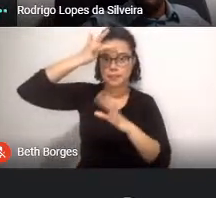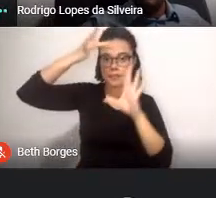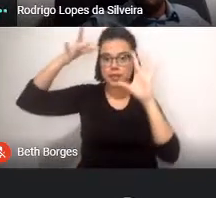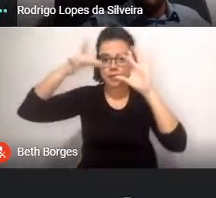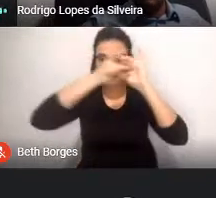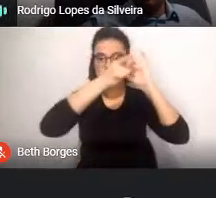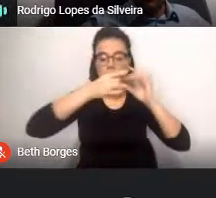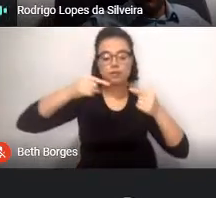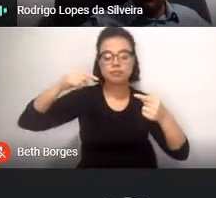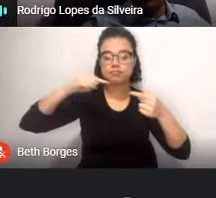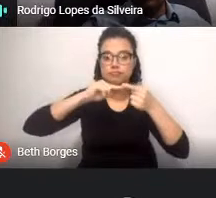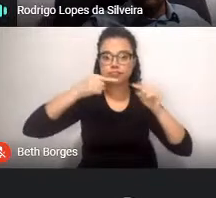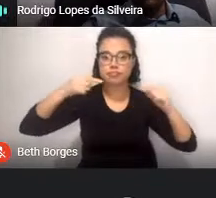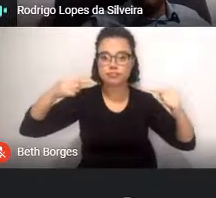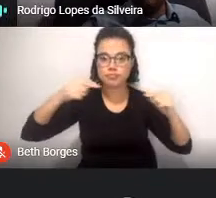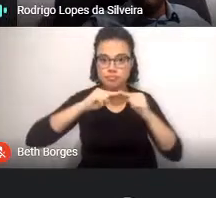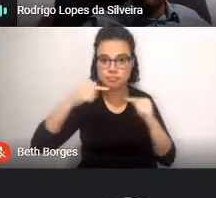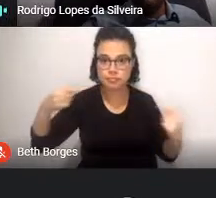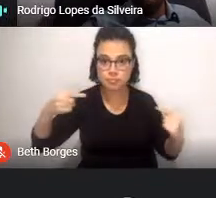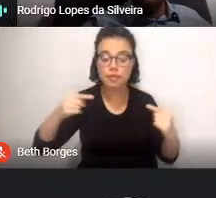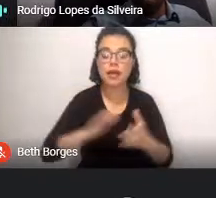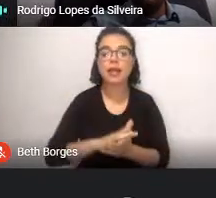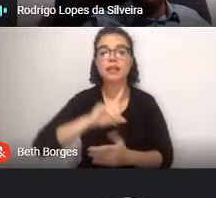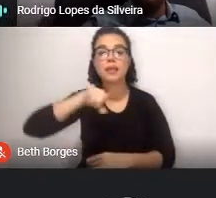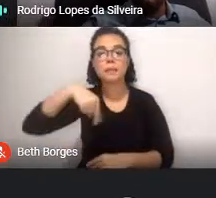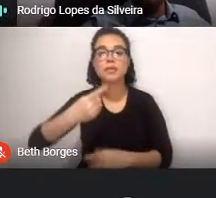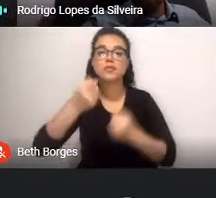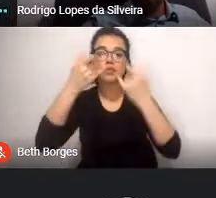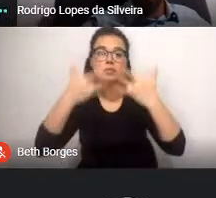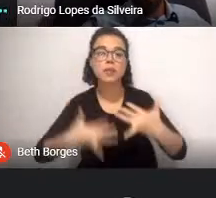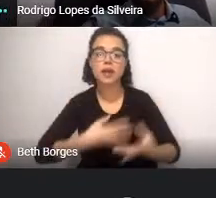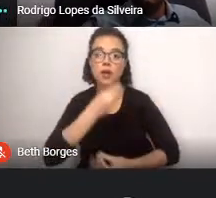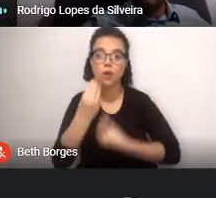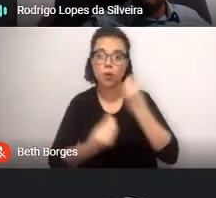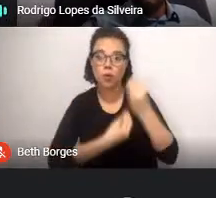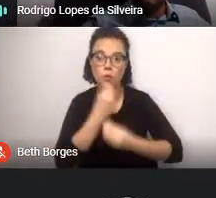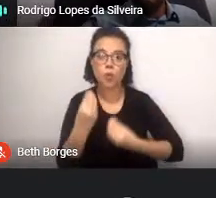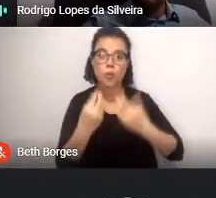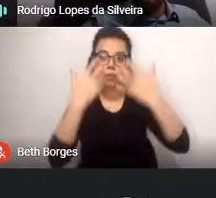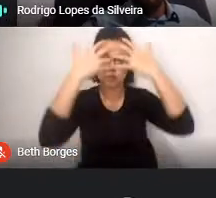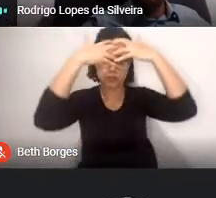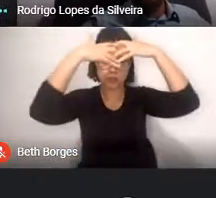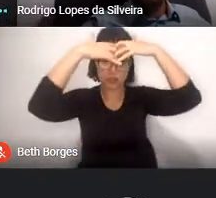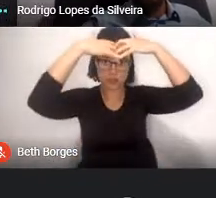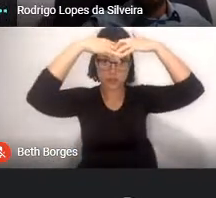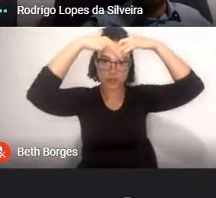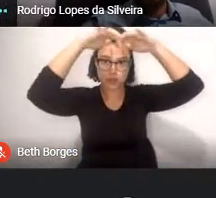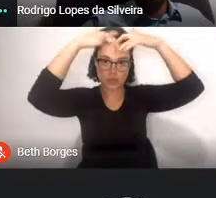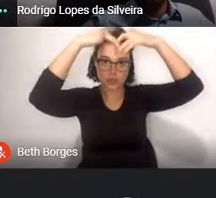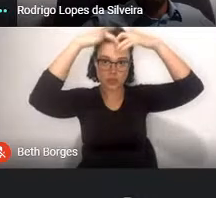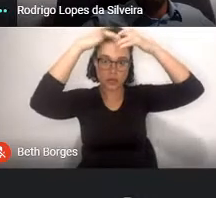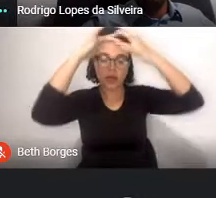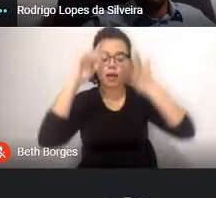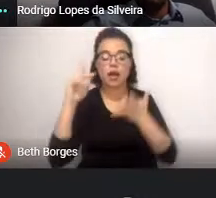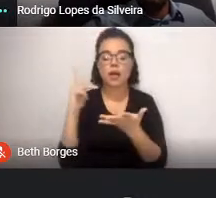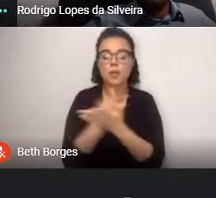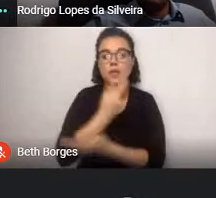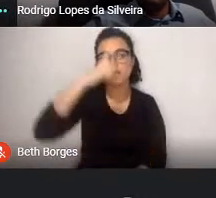vocês neurofisiologicamente como acontece a hipnose, tá? Pode passar, Rafael?